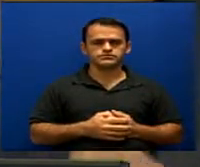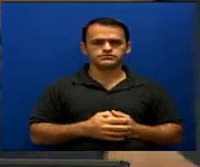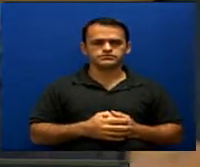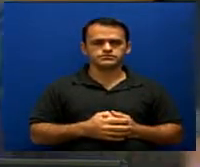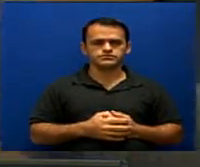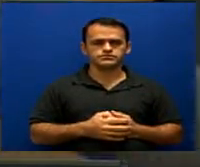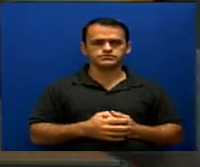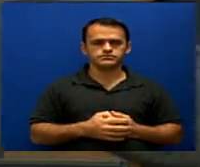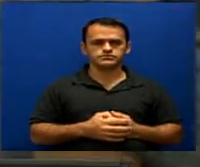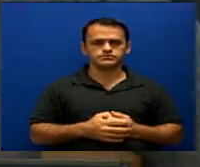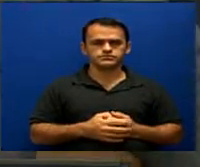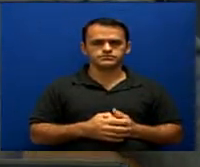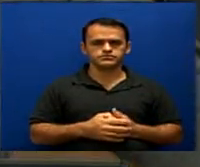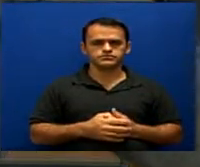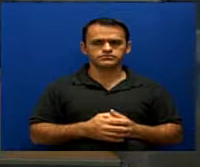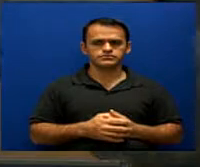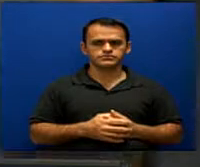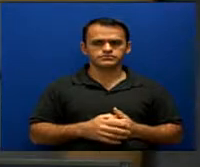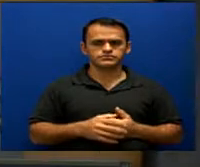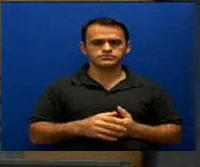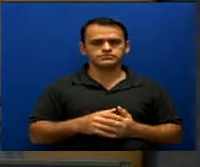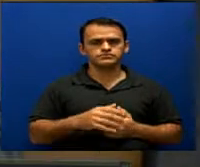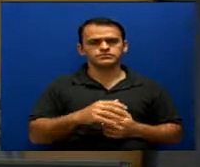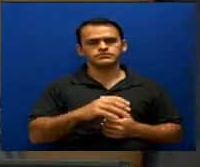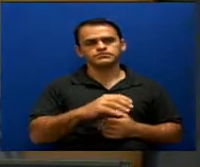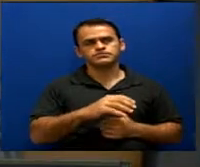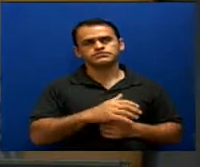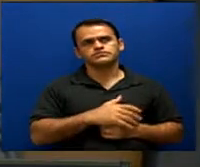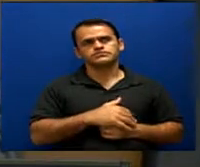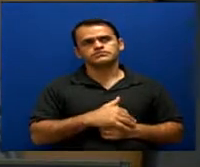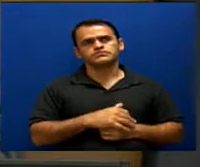Como nós precisamos. Você pode atender, permite que eu estou em sessão.